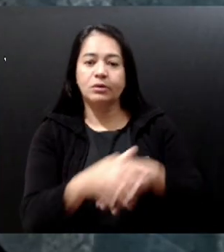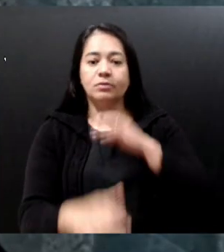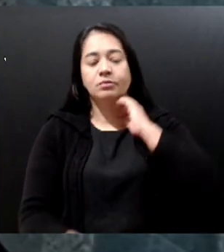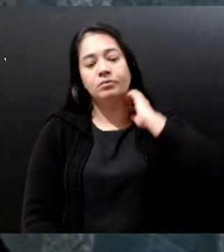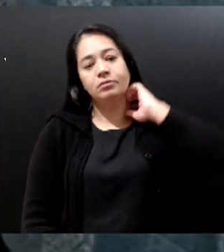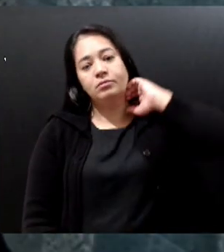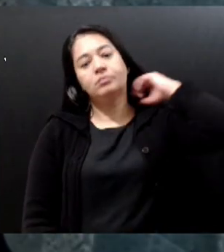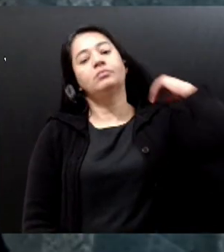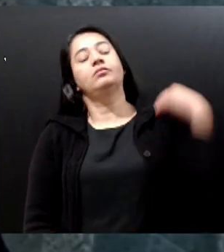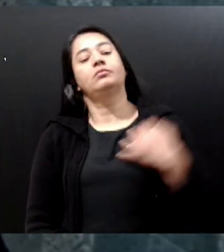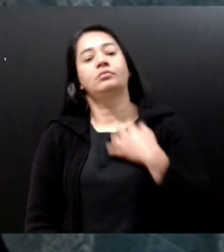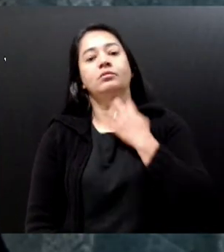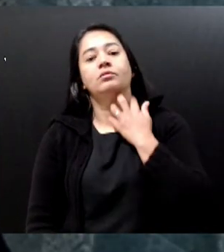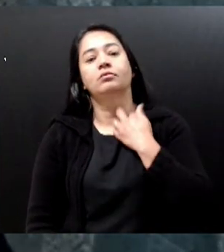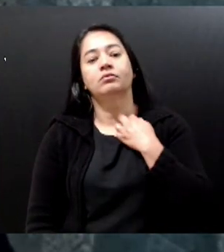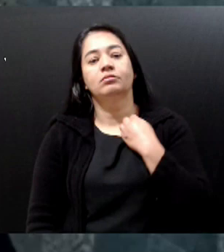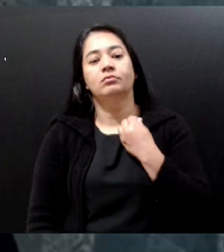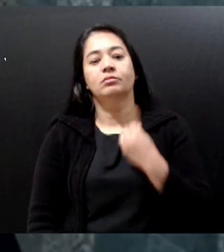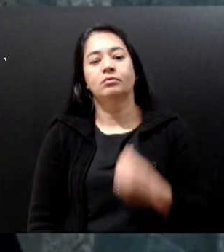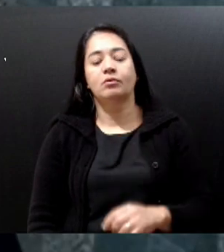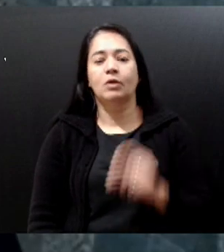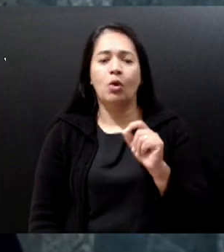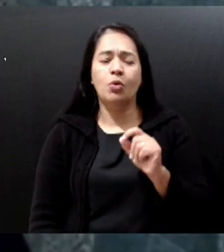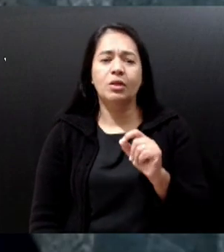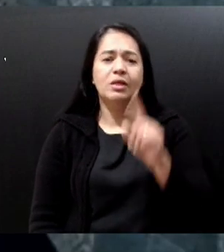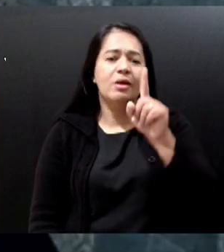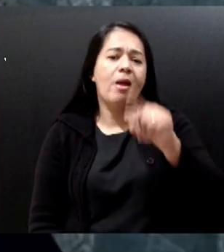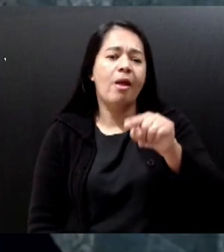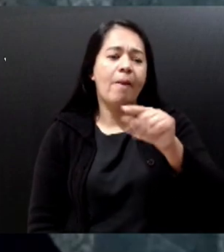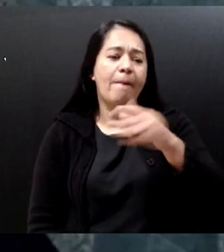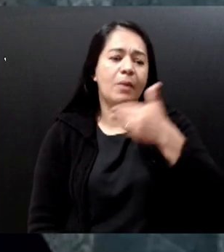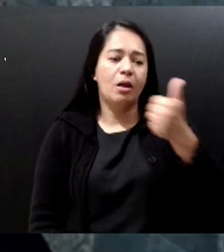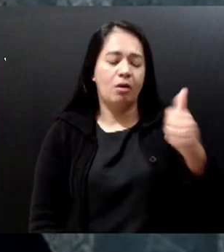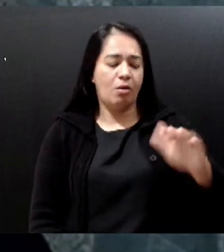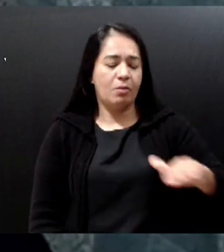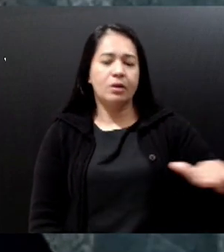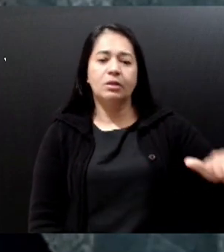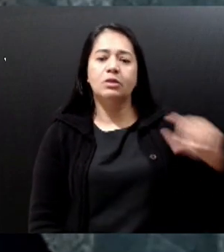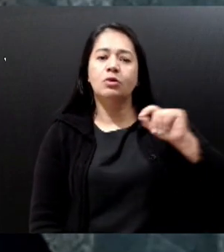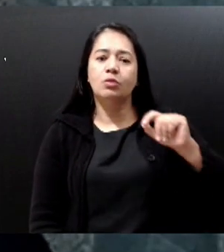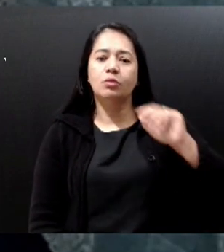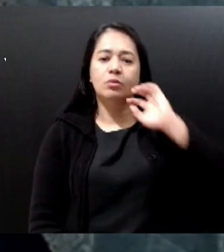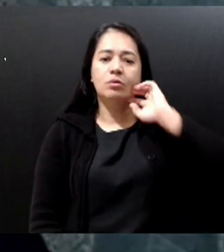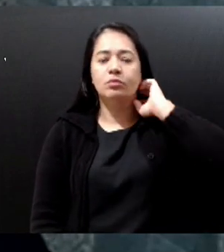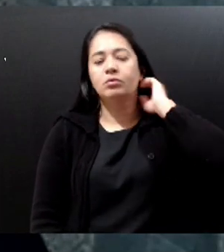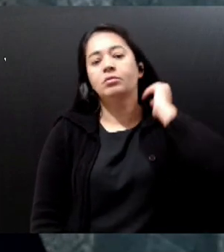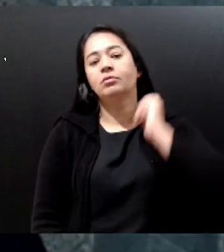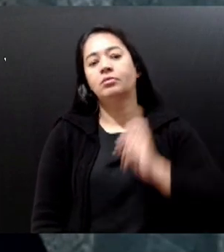para a criança. Então, primeiro ponto. O, a legislação,